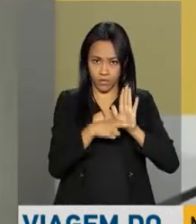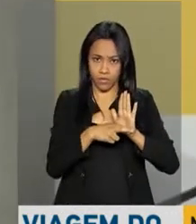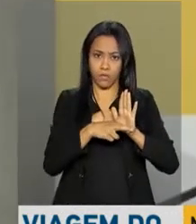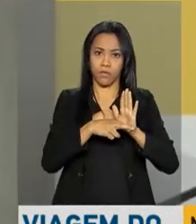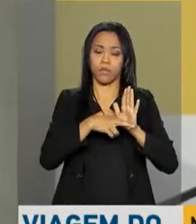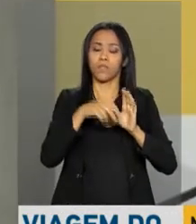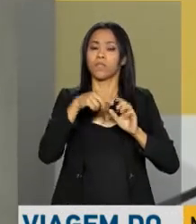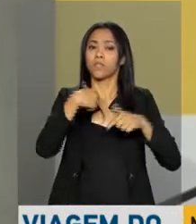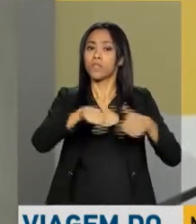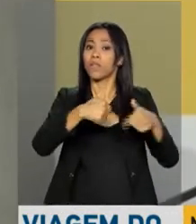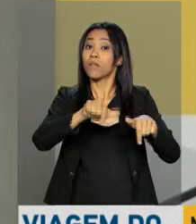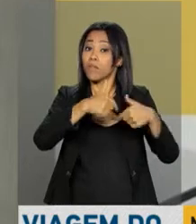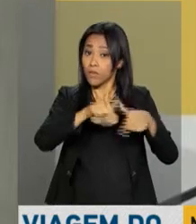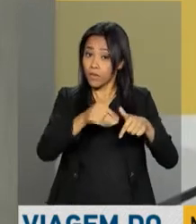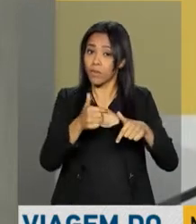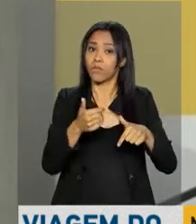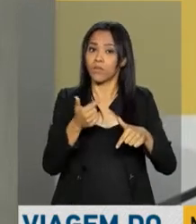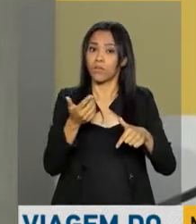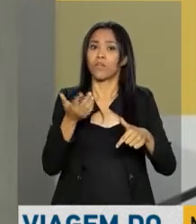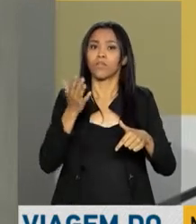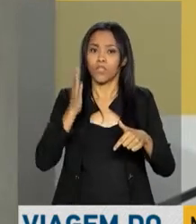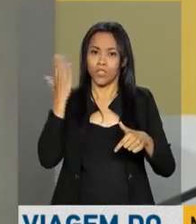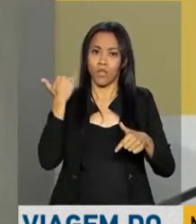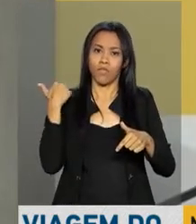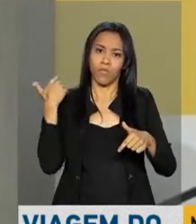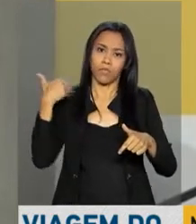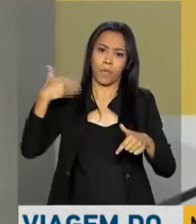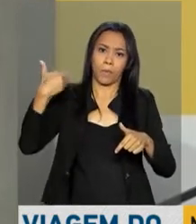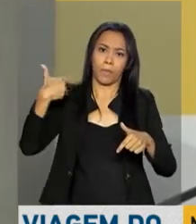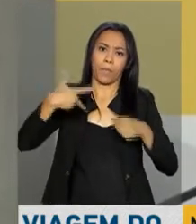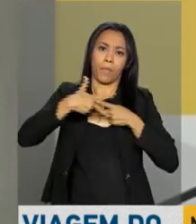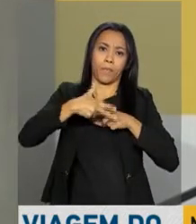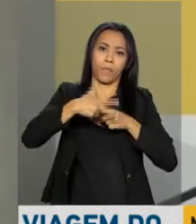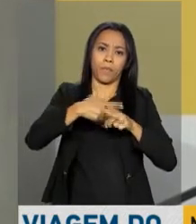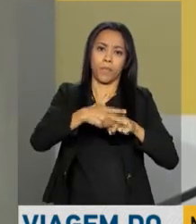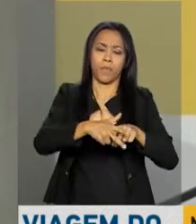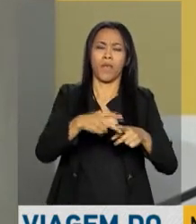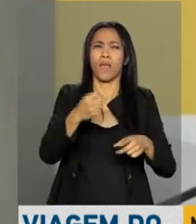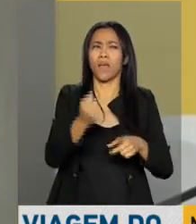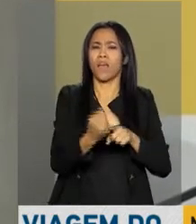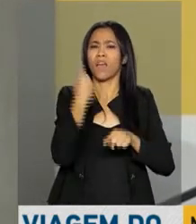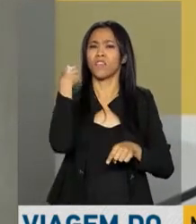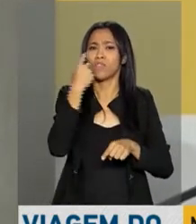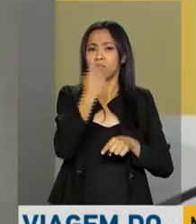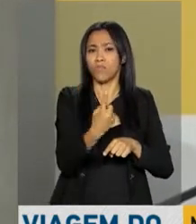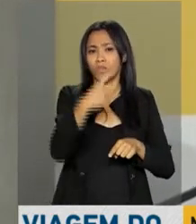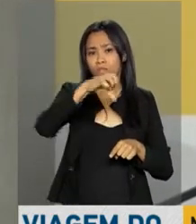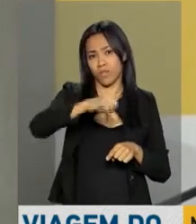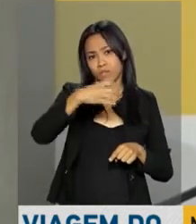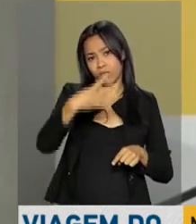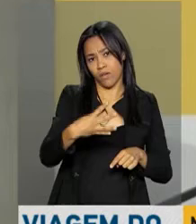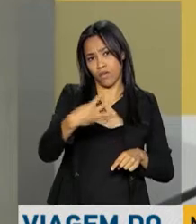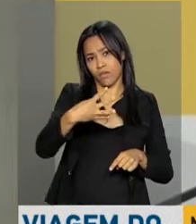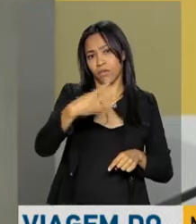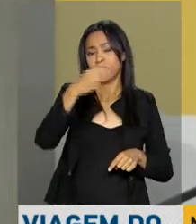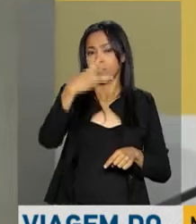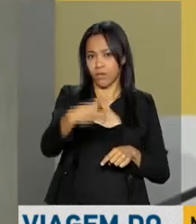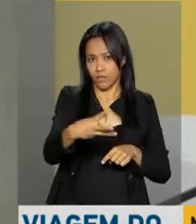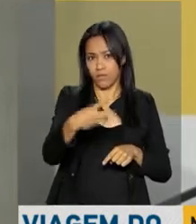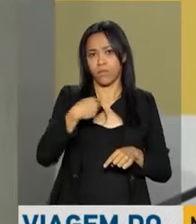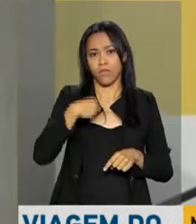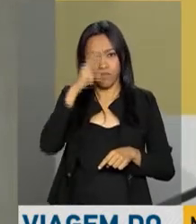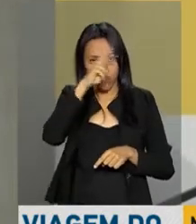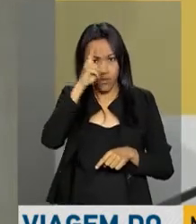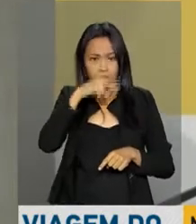num outro ponto modificado ao longo do tempo mas que data de 1943 e eu me recordo que